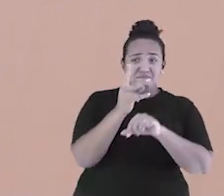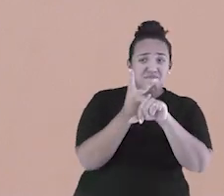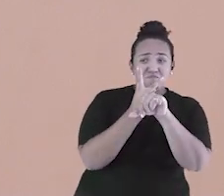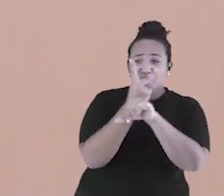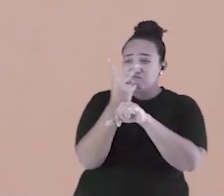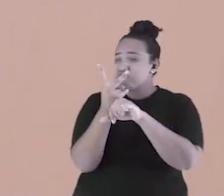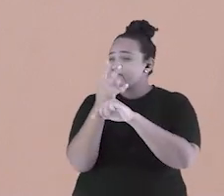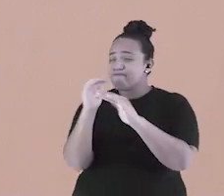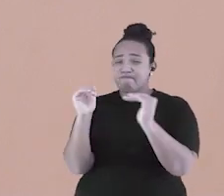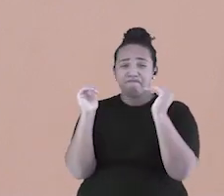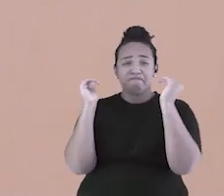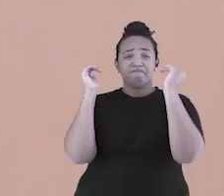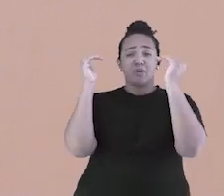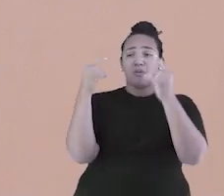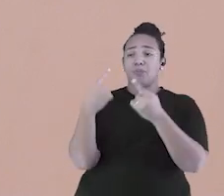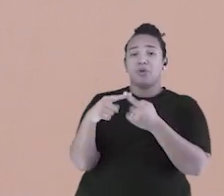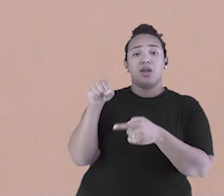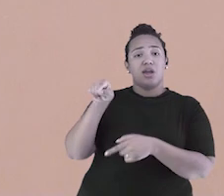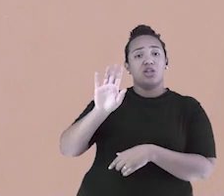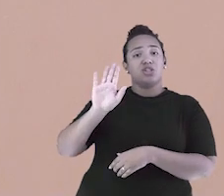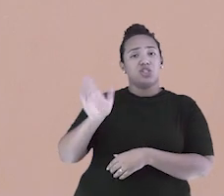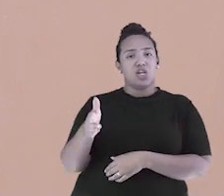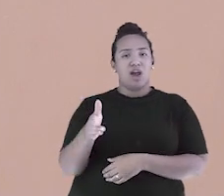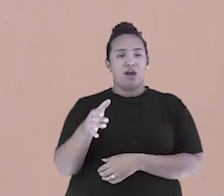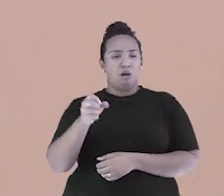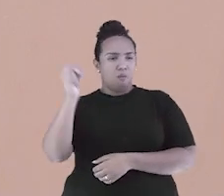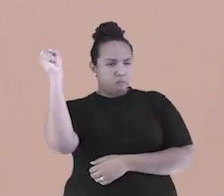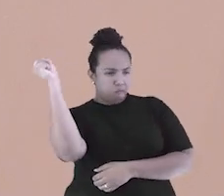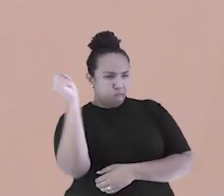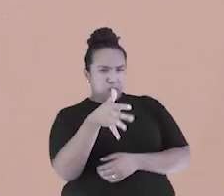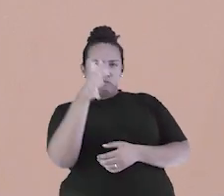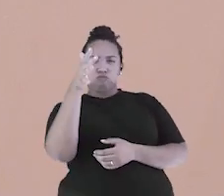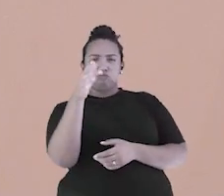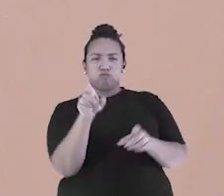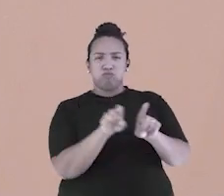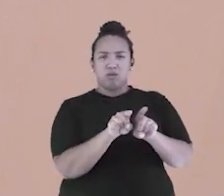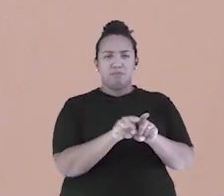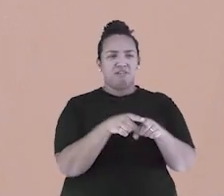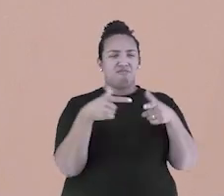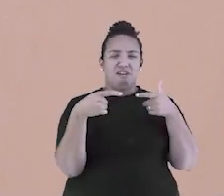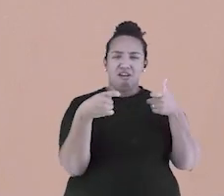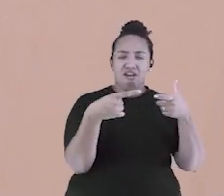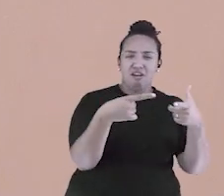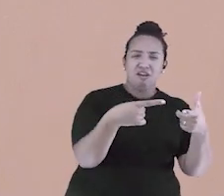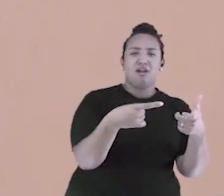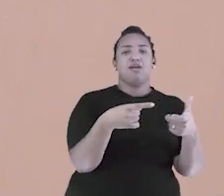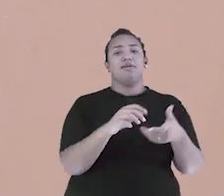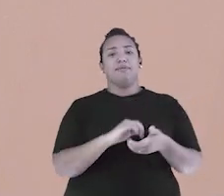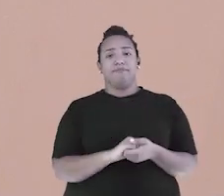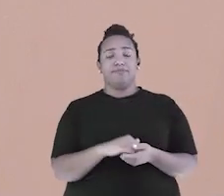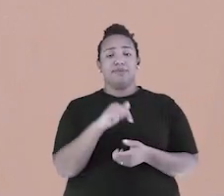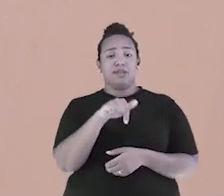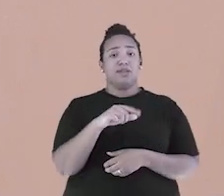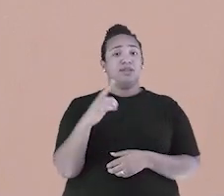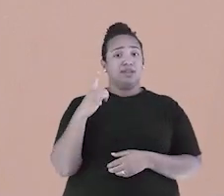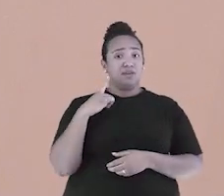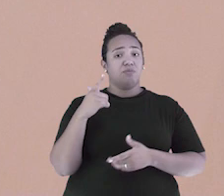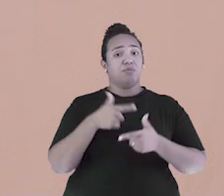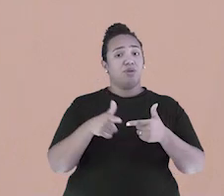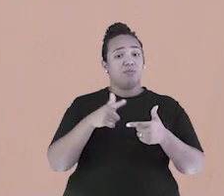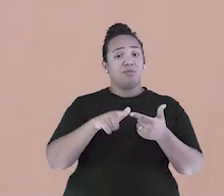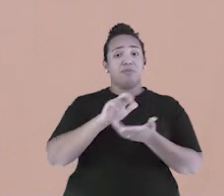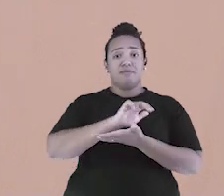outros atentados com bombas já praticados em bases da Embaixada Americana em países como a Quênia e a Tanzânia